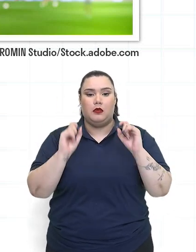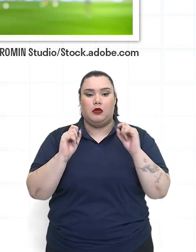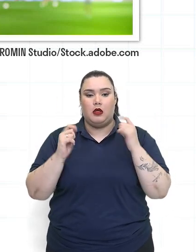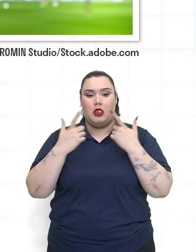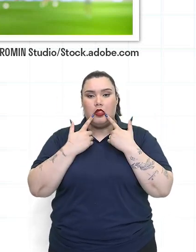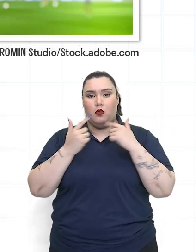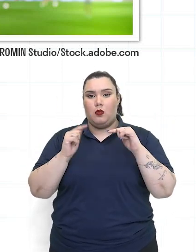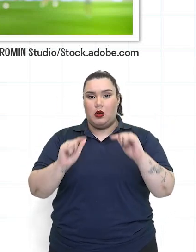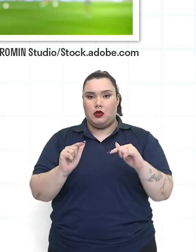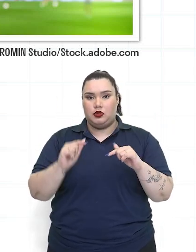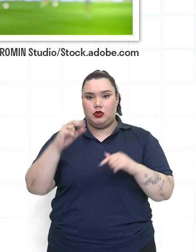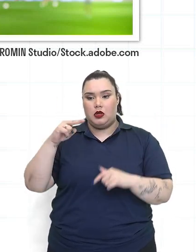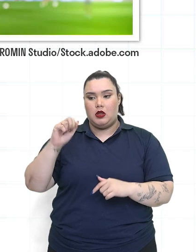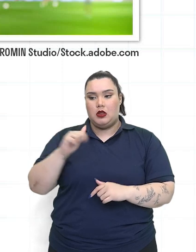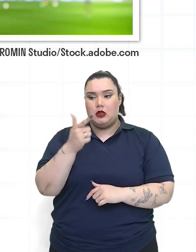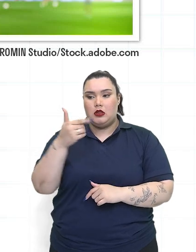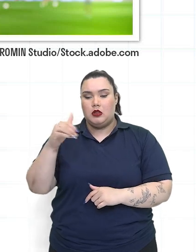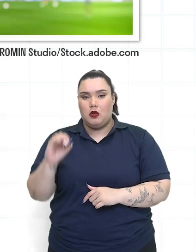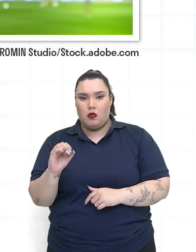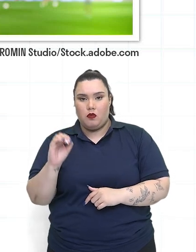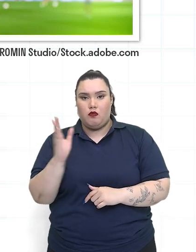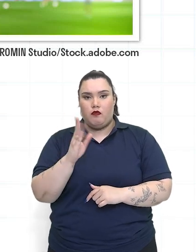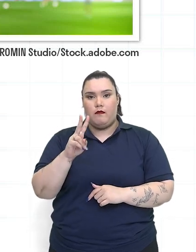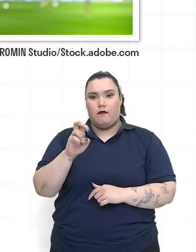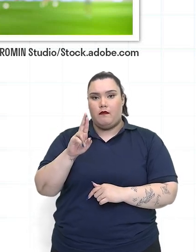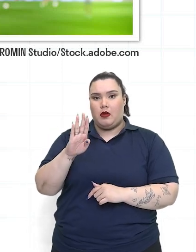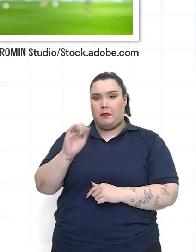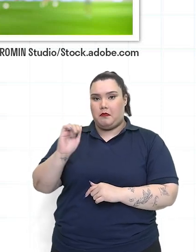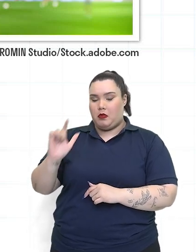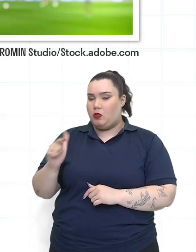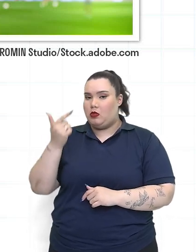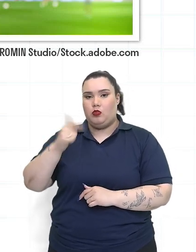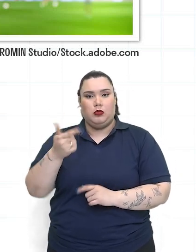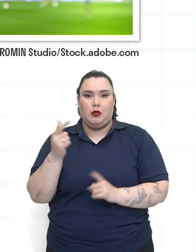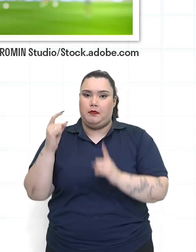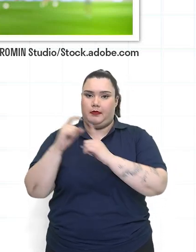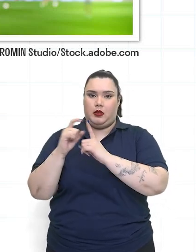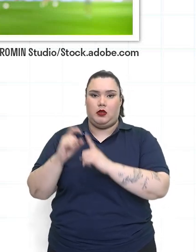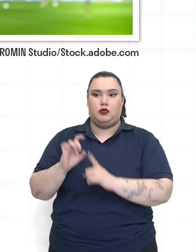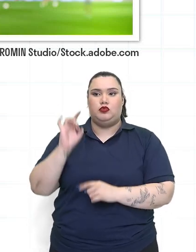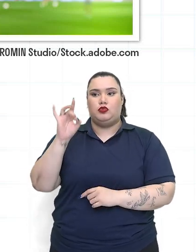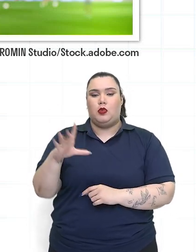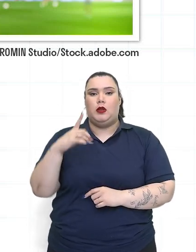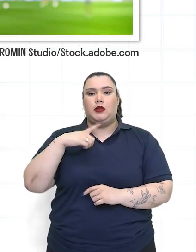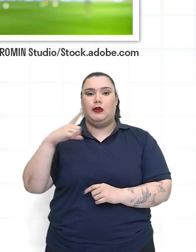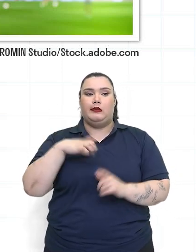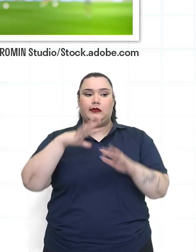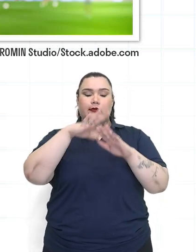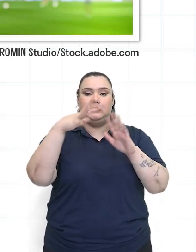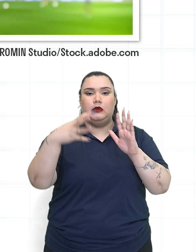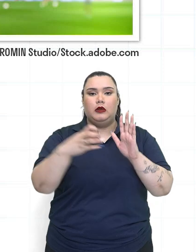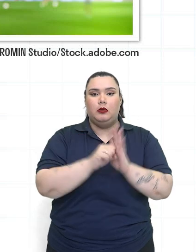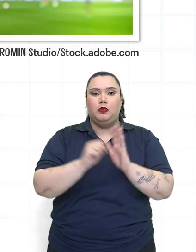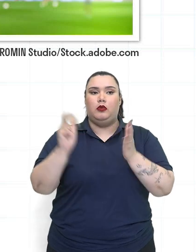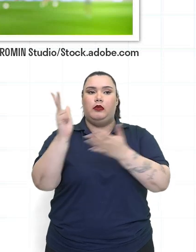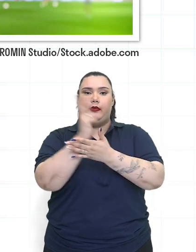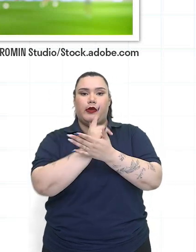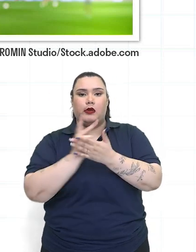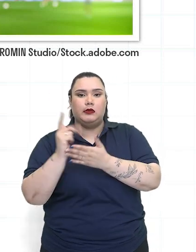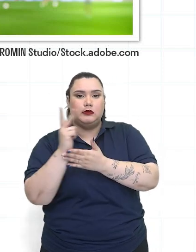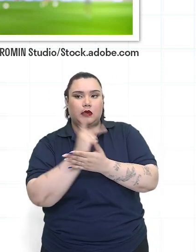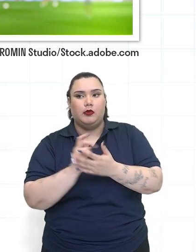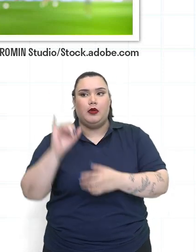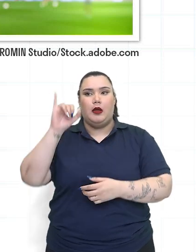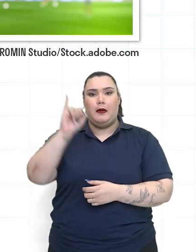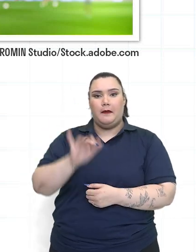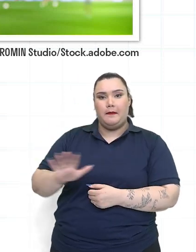linguagem não verbal, ela não tem palavra, ela vai ter símbolo, ela vai ter um desenho. E esse